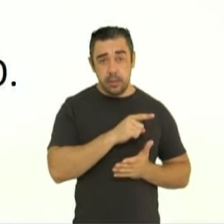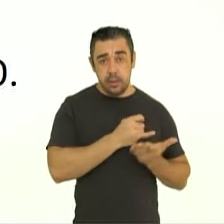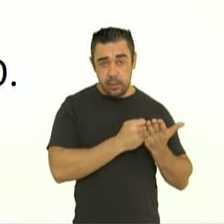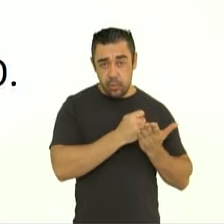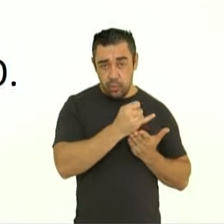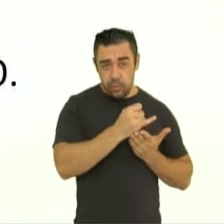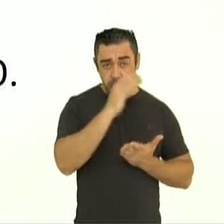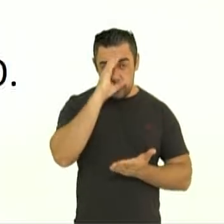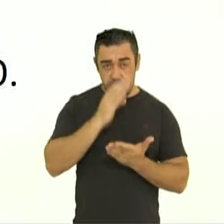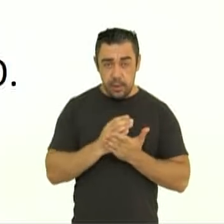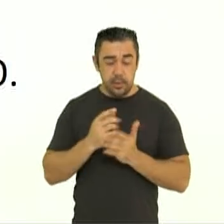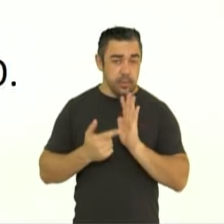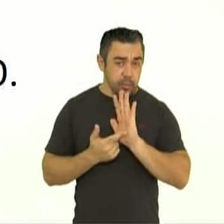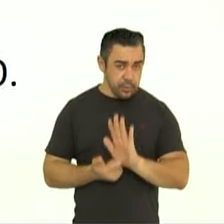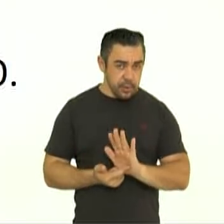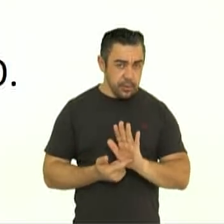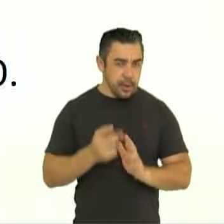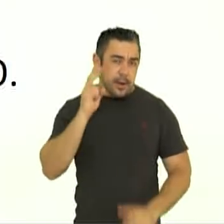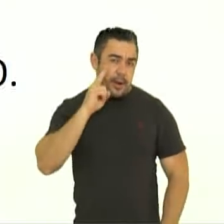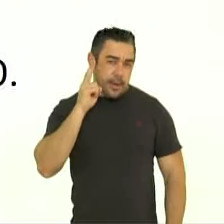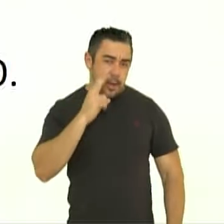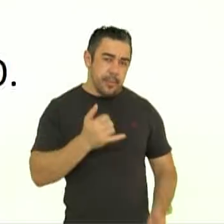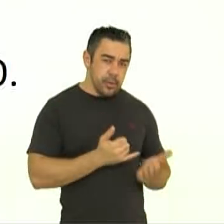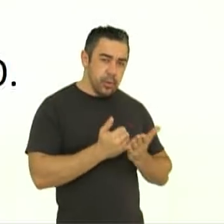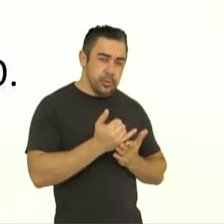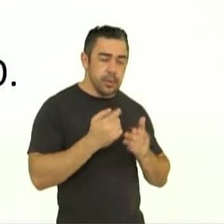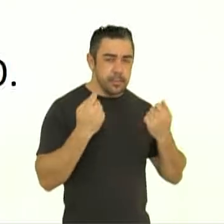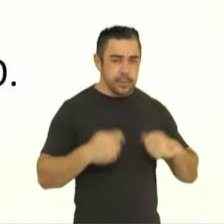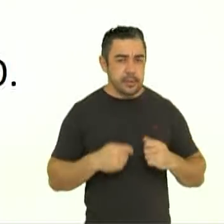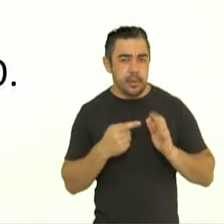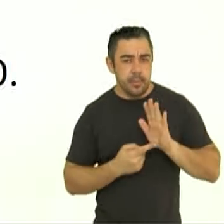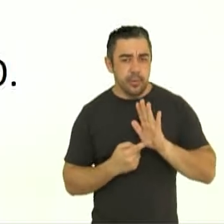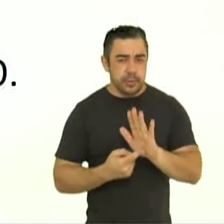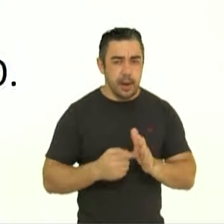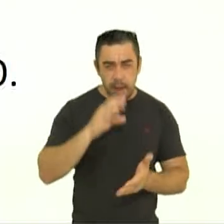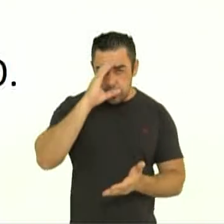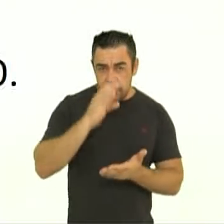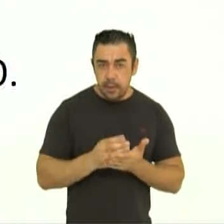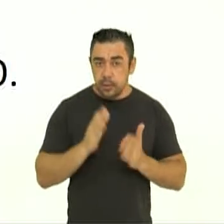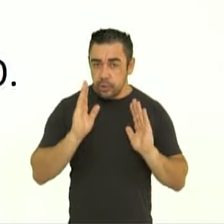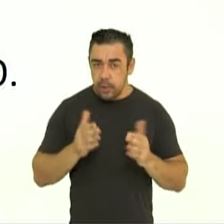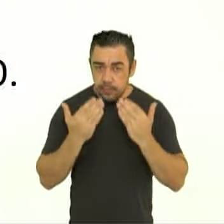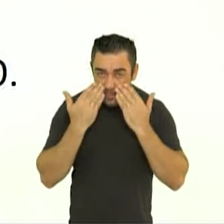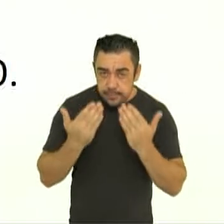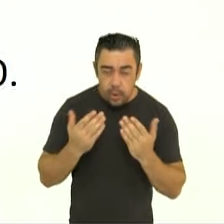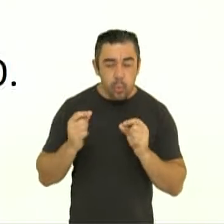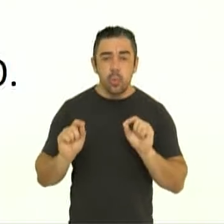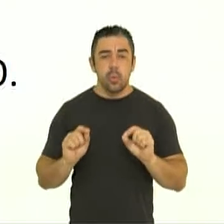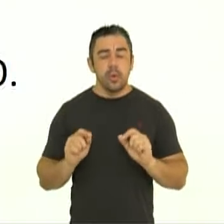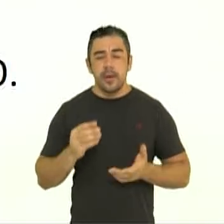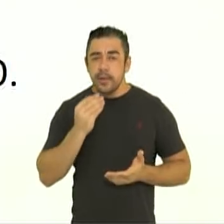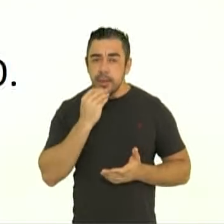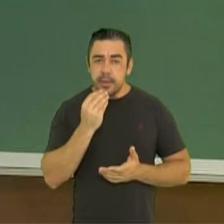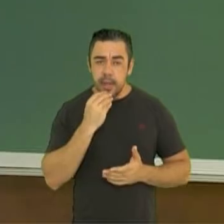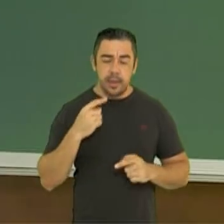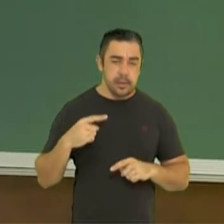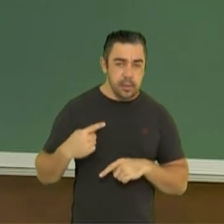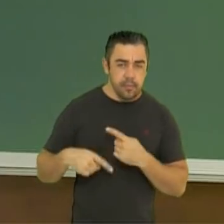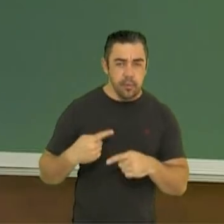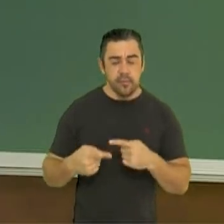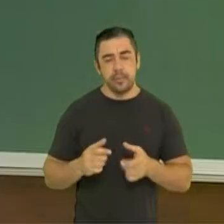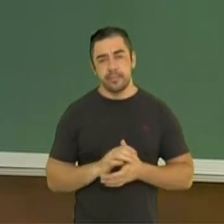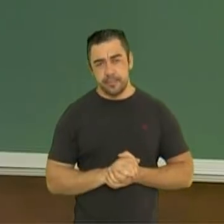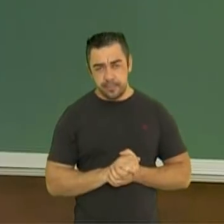tese da introdução. Você se lembra que a introdução, ela deve apresentar a tese já de cara que você pretende desenvolver ali,